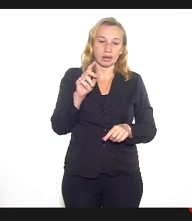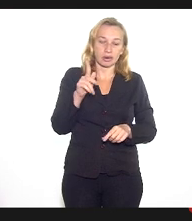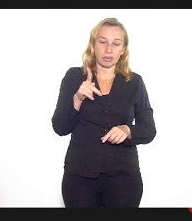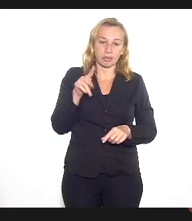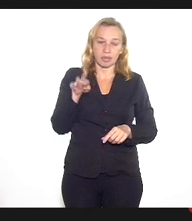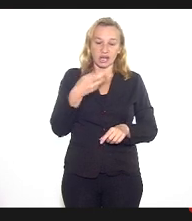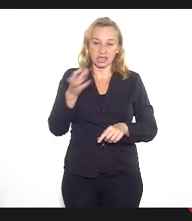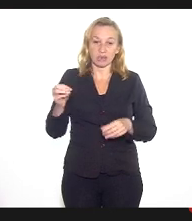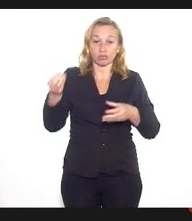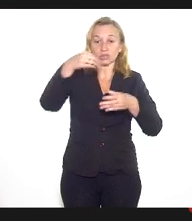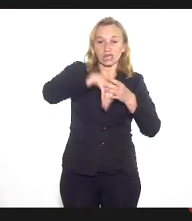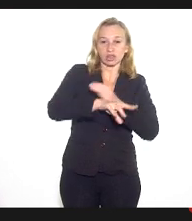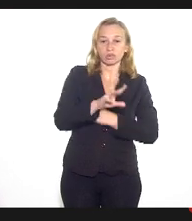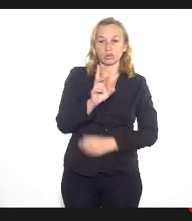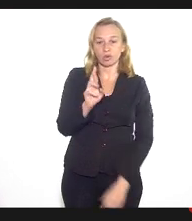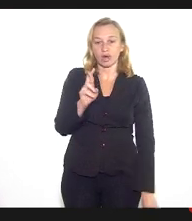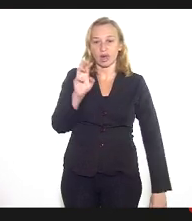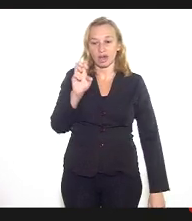daquele reservatório.